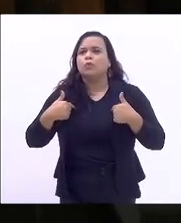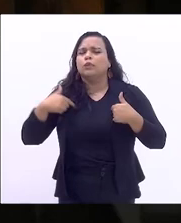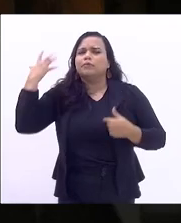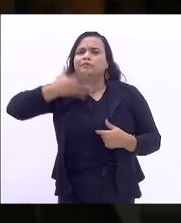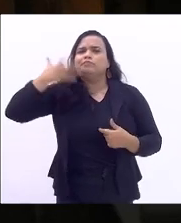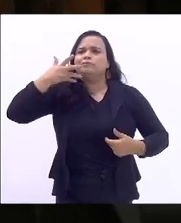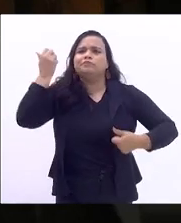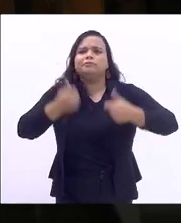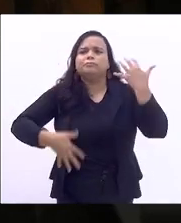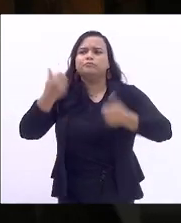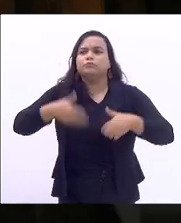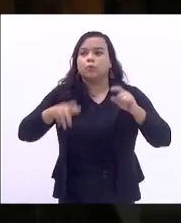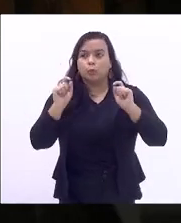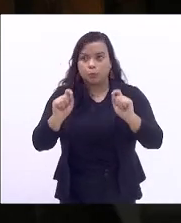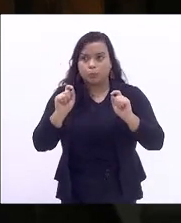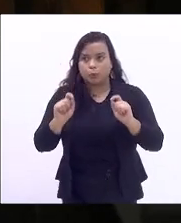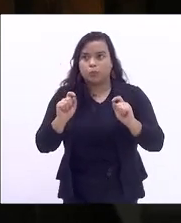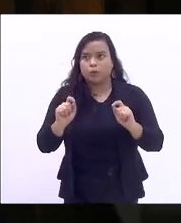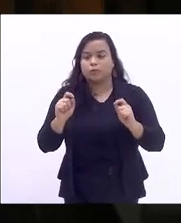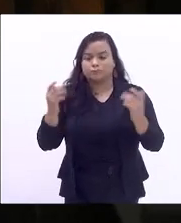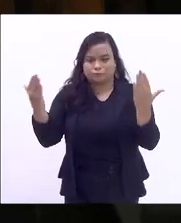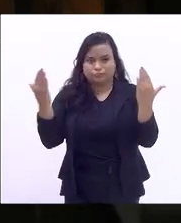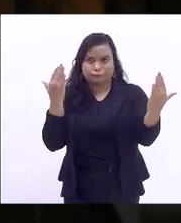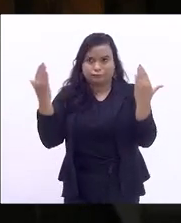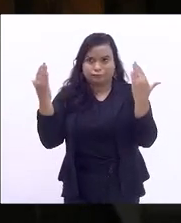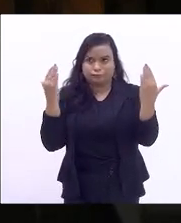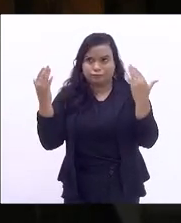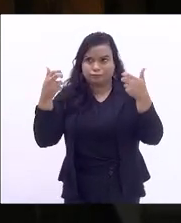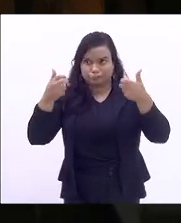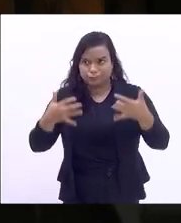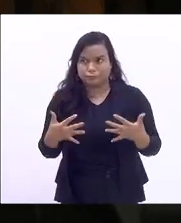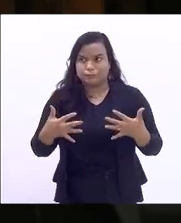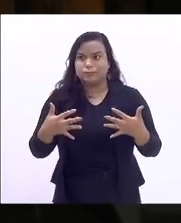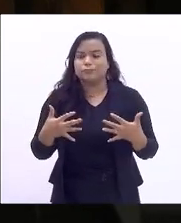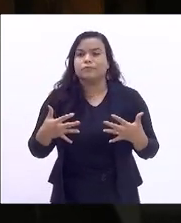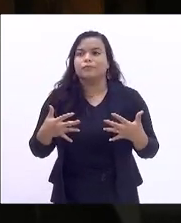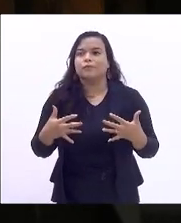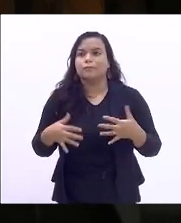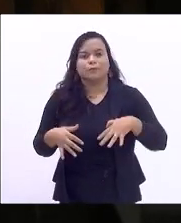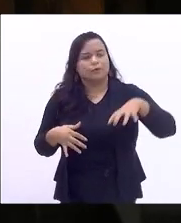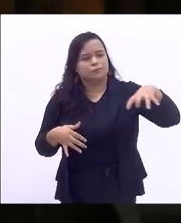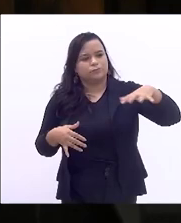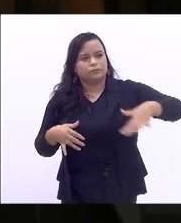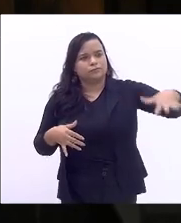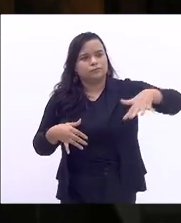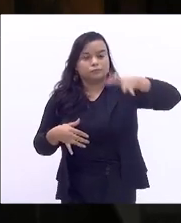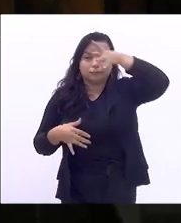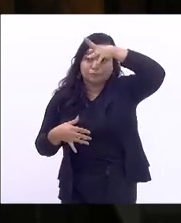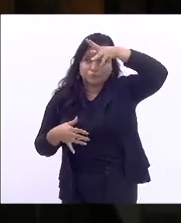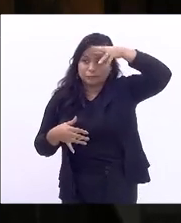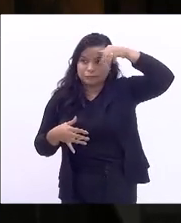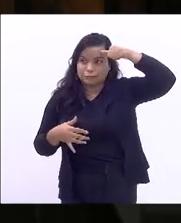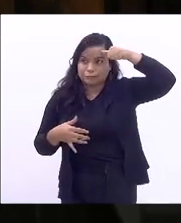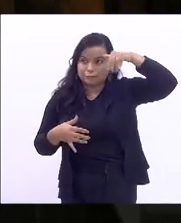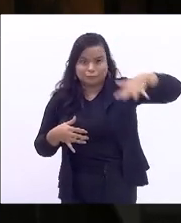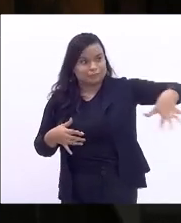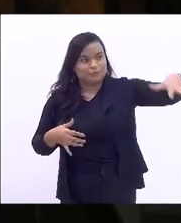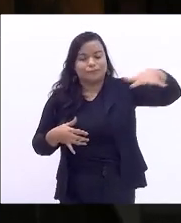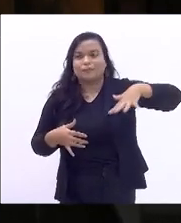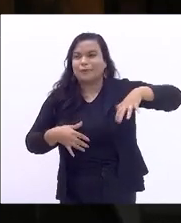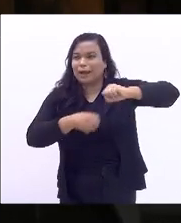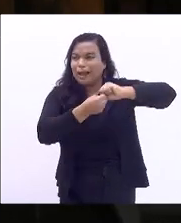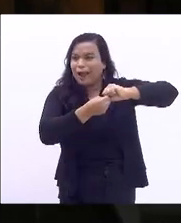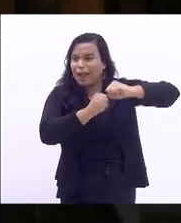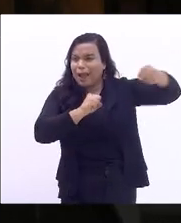discurseira fazendo um paralelo com a região amazônica aquele território